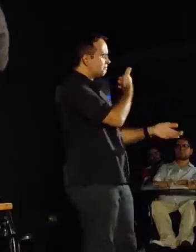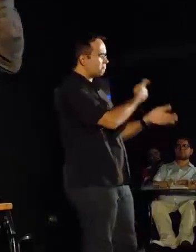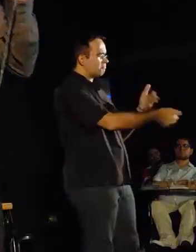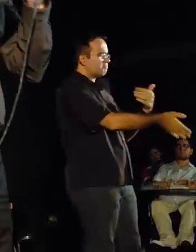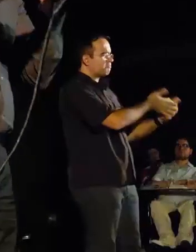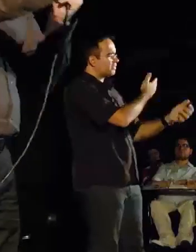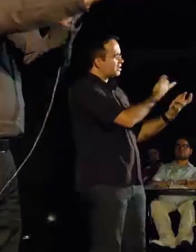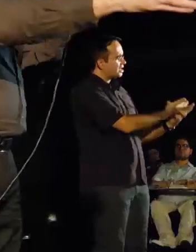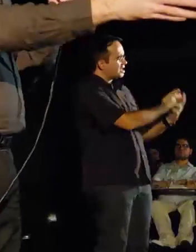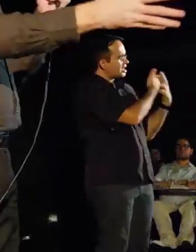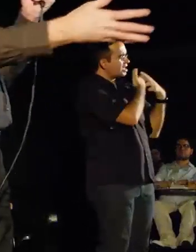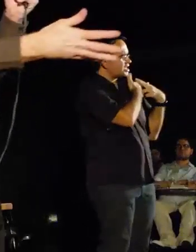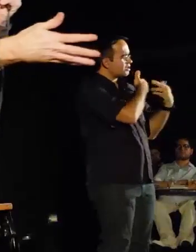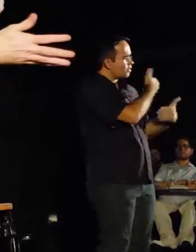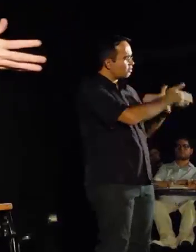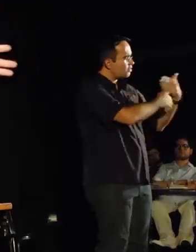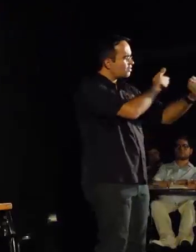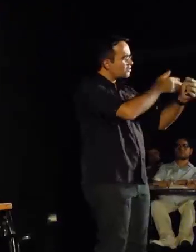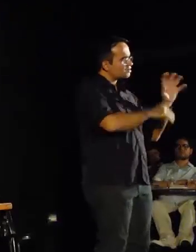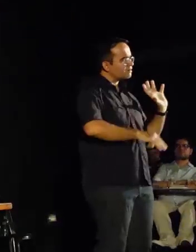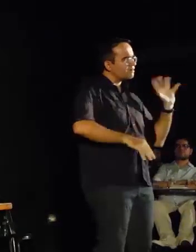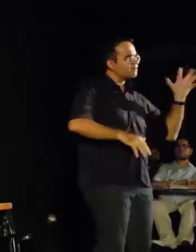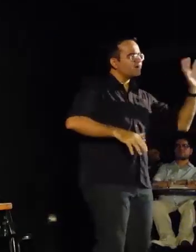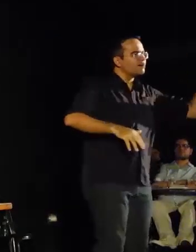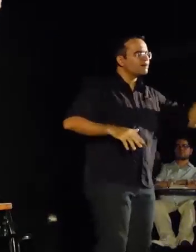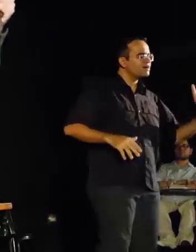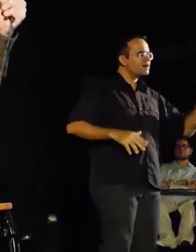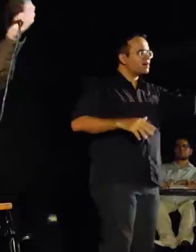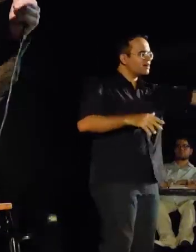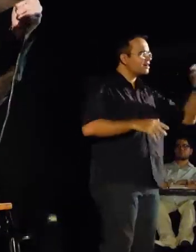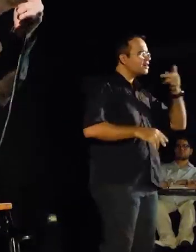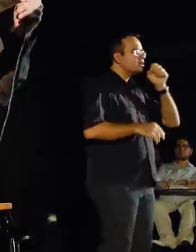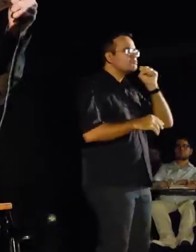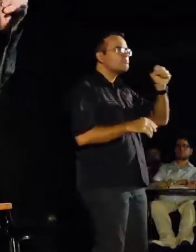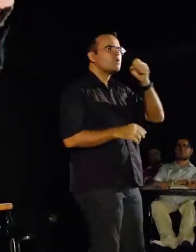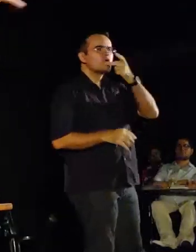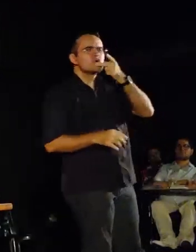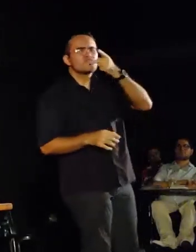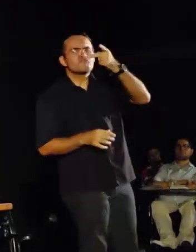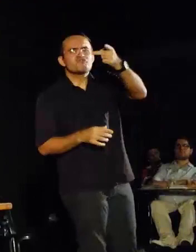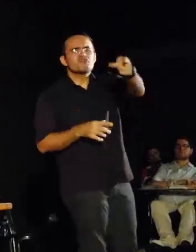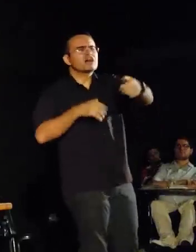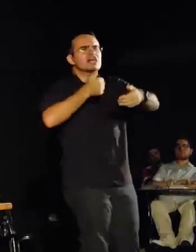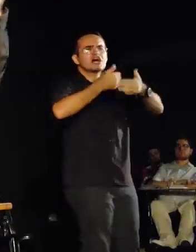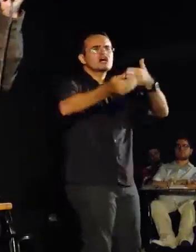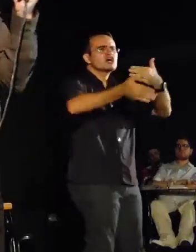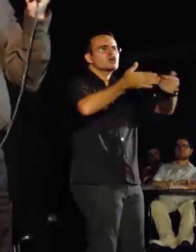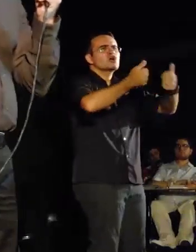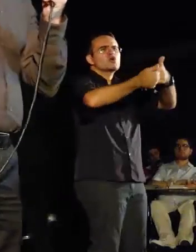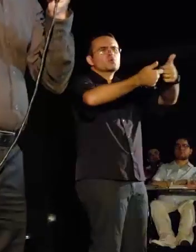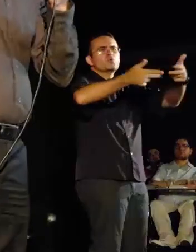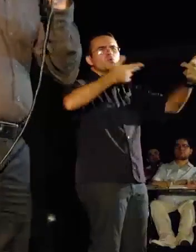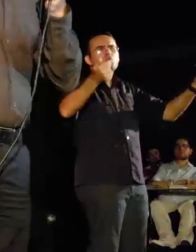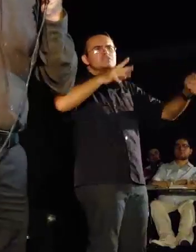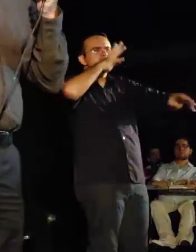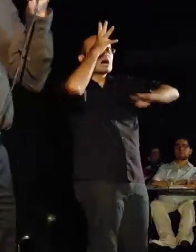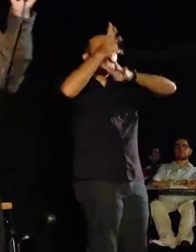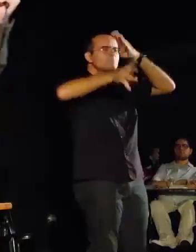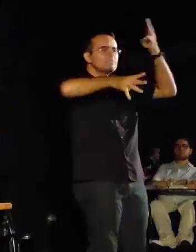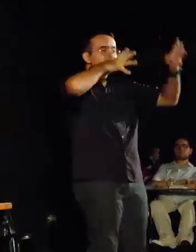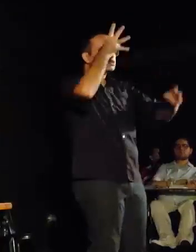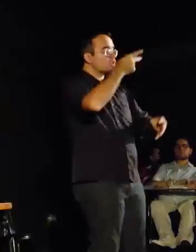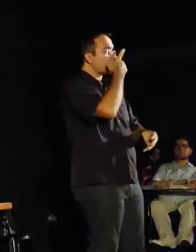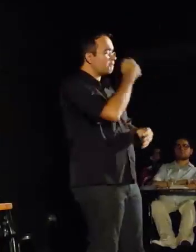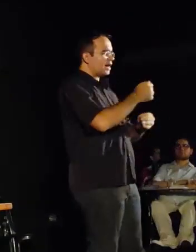responsabilização sobre as consequências das suas falas. Ele pode dizer as coisas mais absurdas. Ele pode se colocar acima da